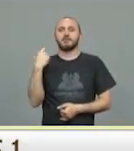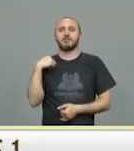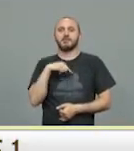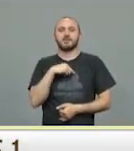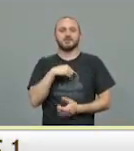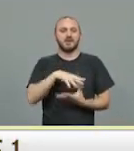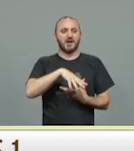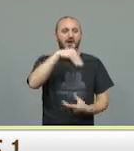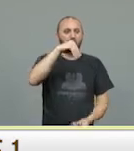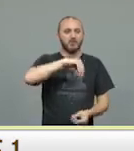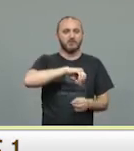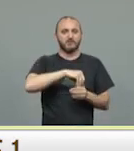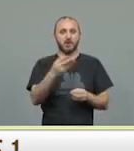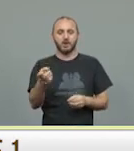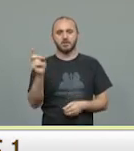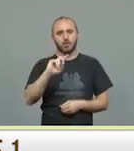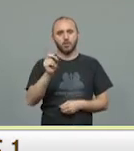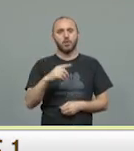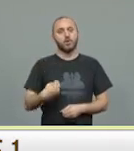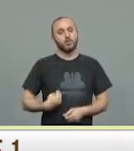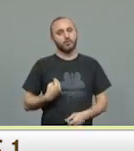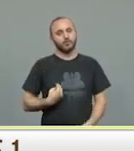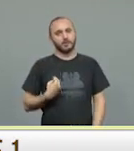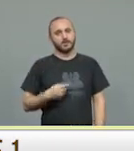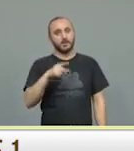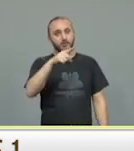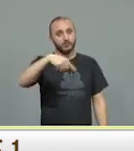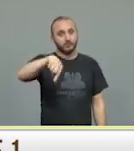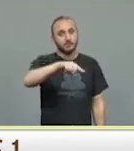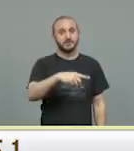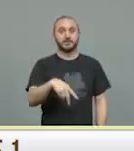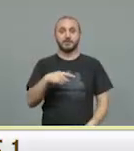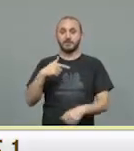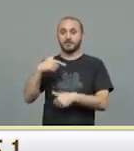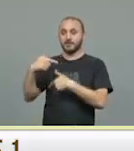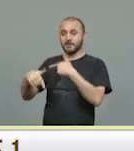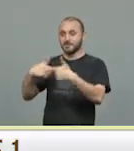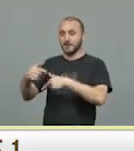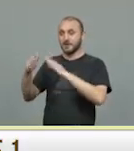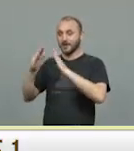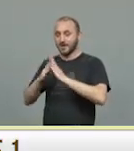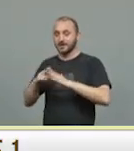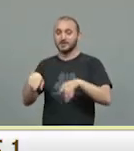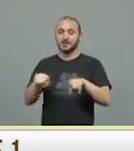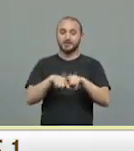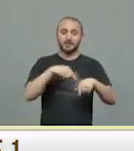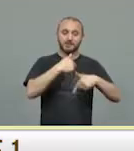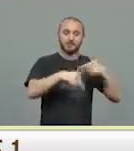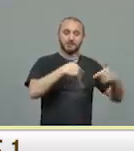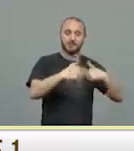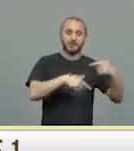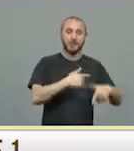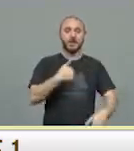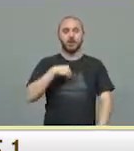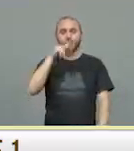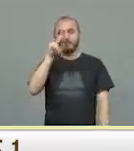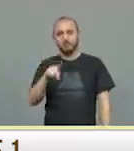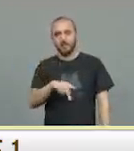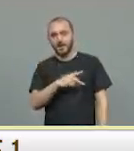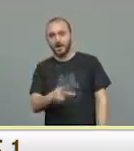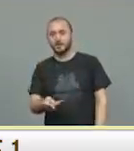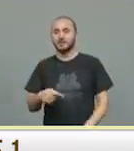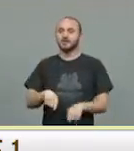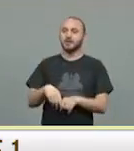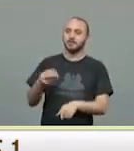desencarnação. Não. Você é do lar. Eu sou padre, temos as nossas fragilidades, você